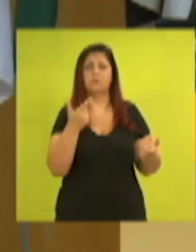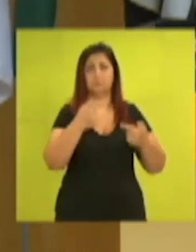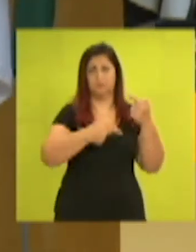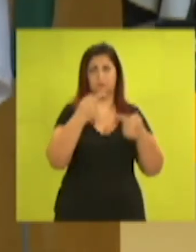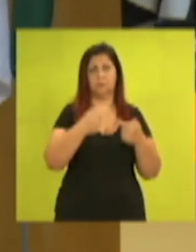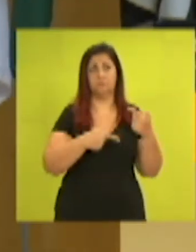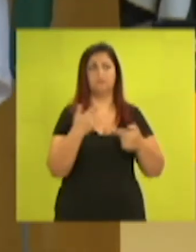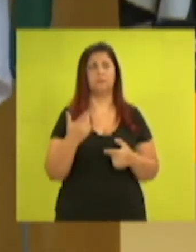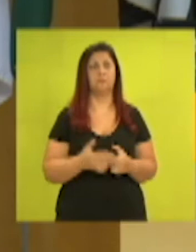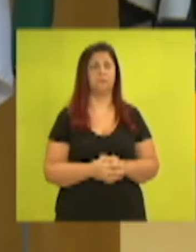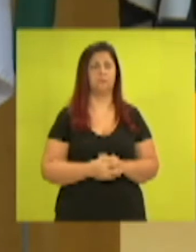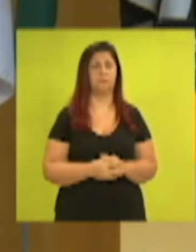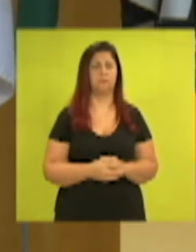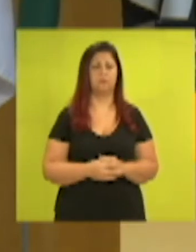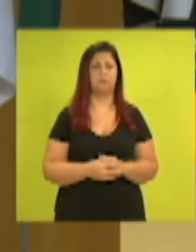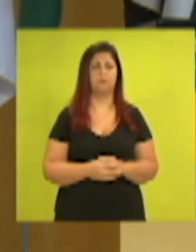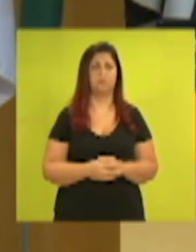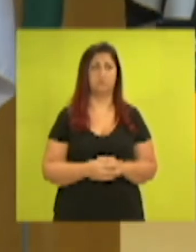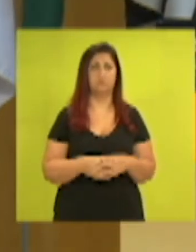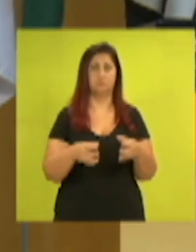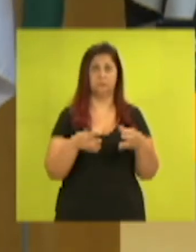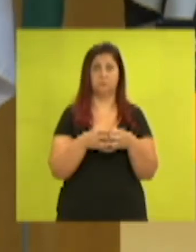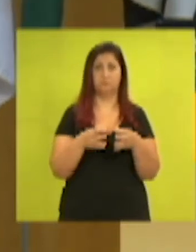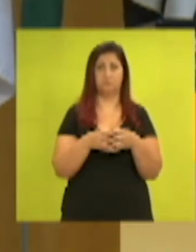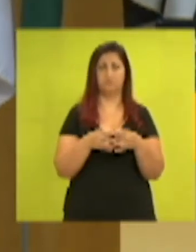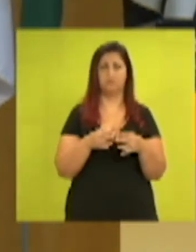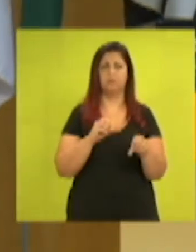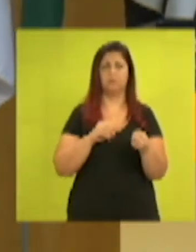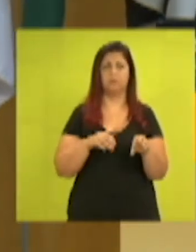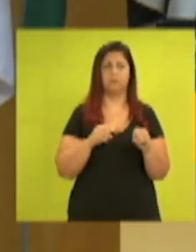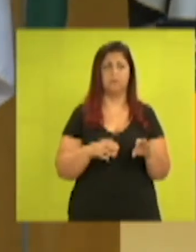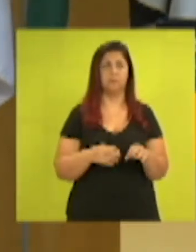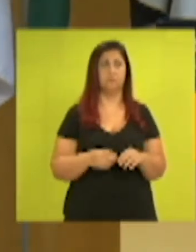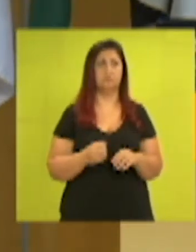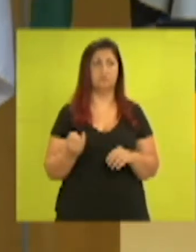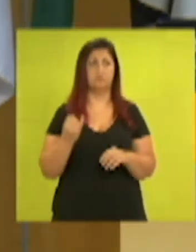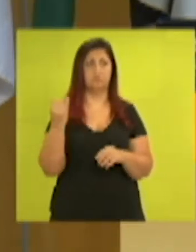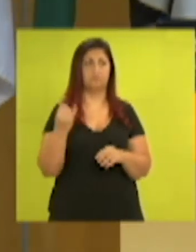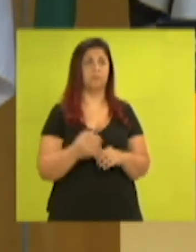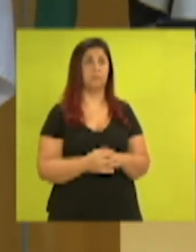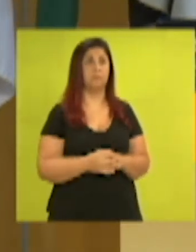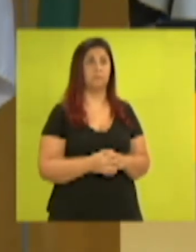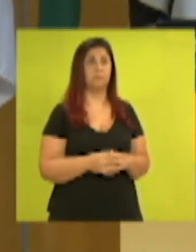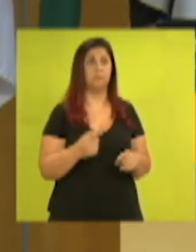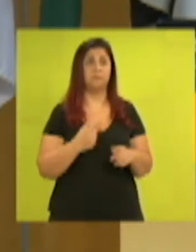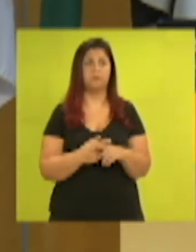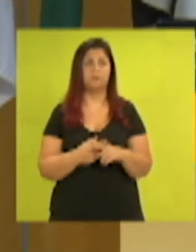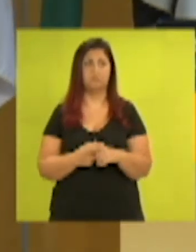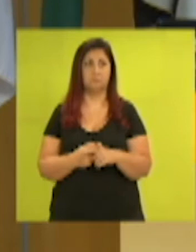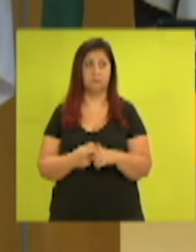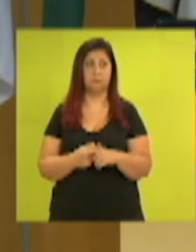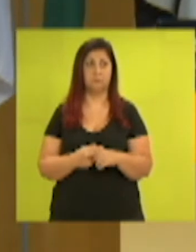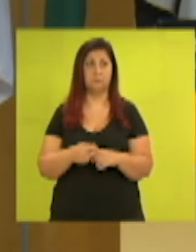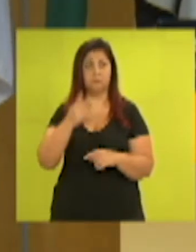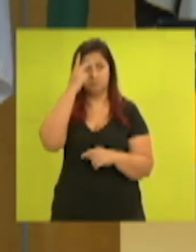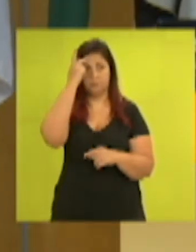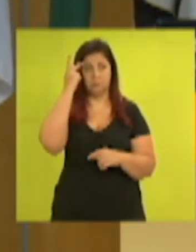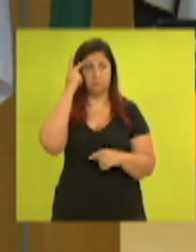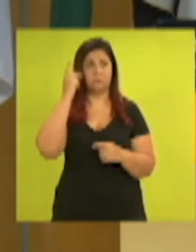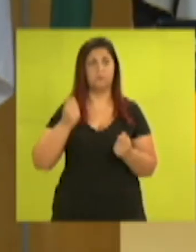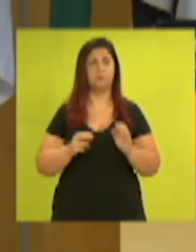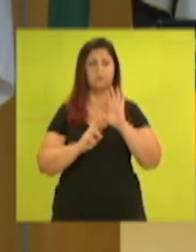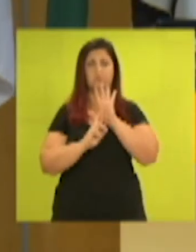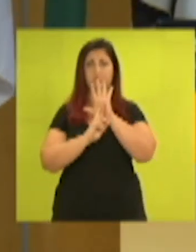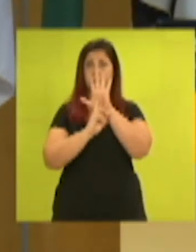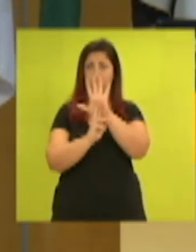E ali, por exemplo, no Conselho da Educação, acho que é um ganho muito importante, porque são membros que representam o